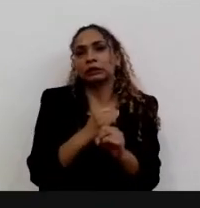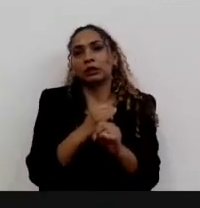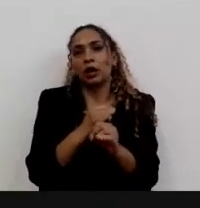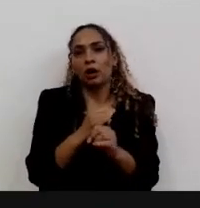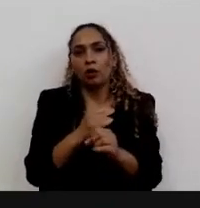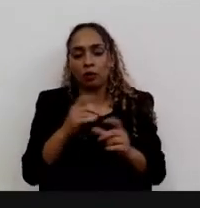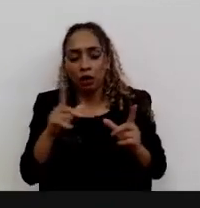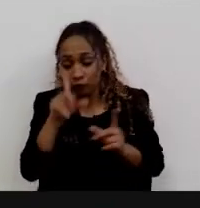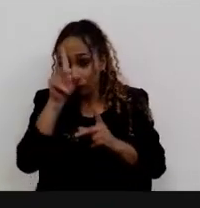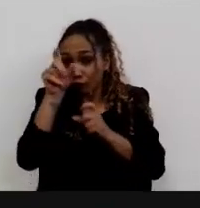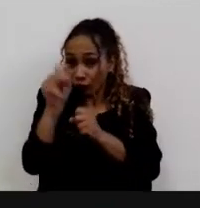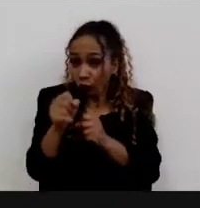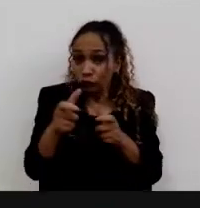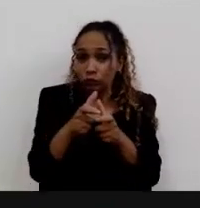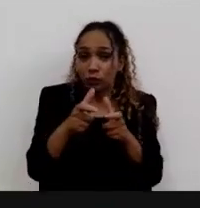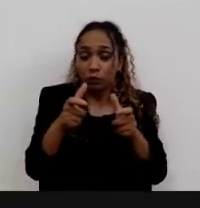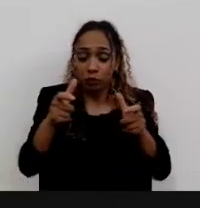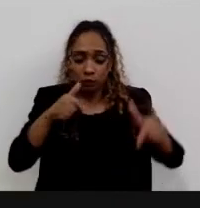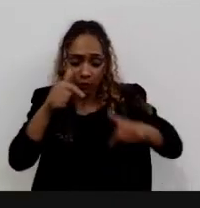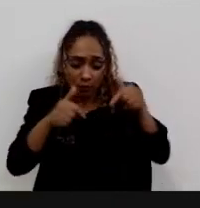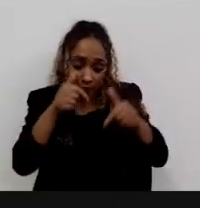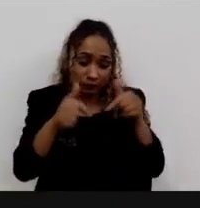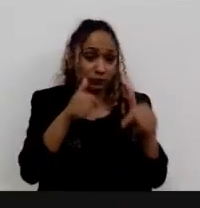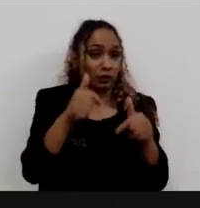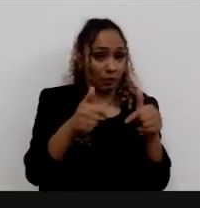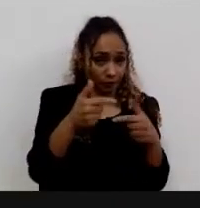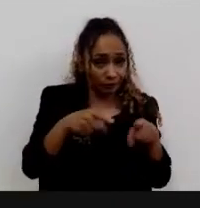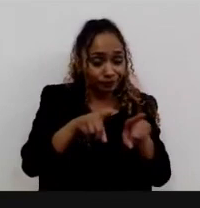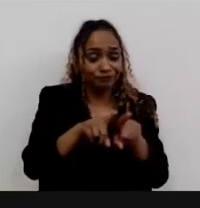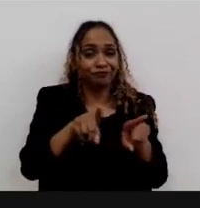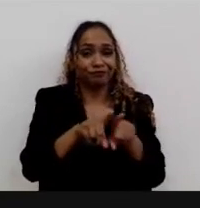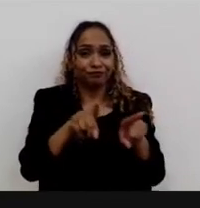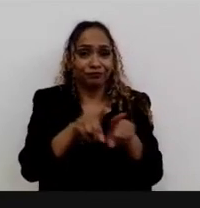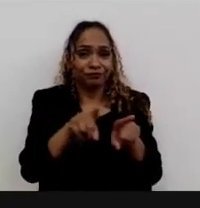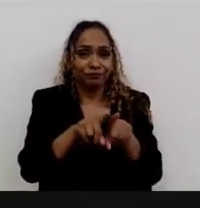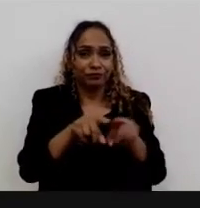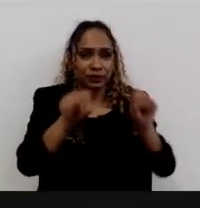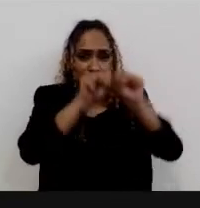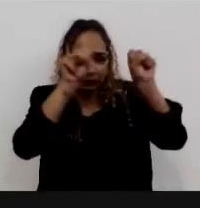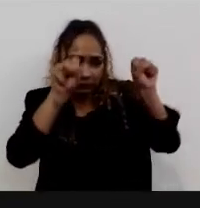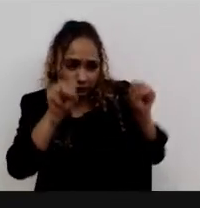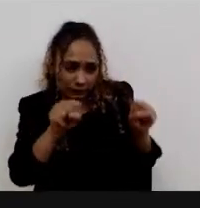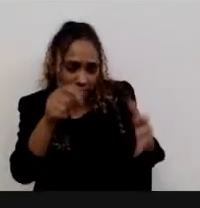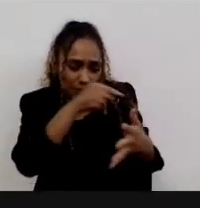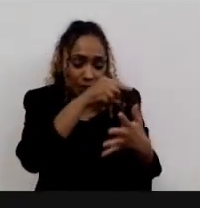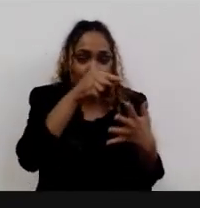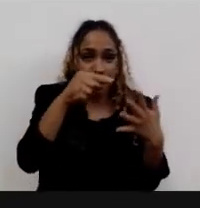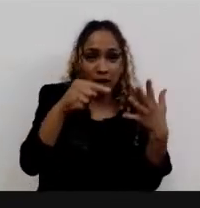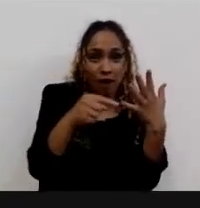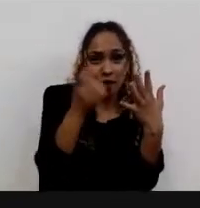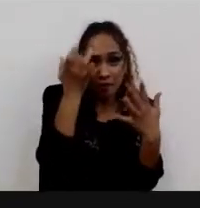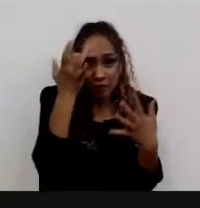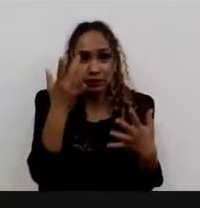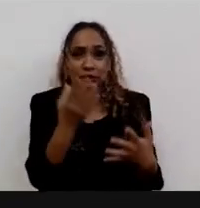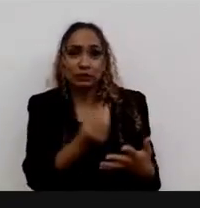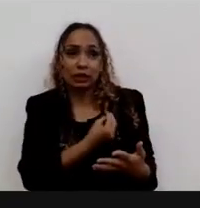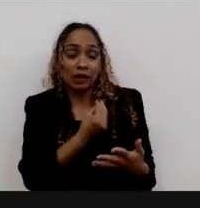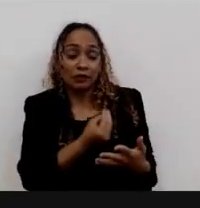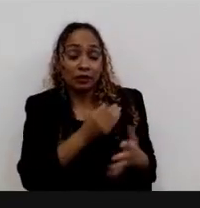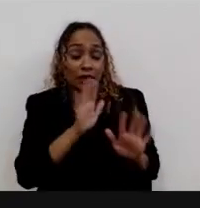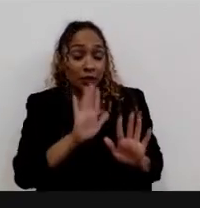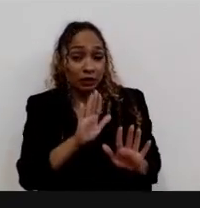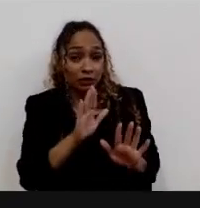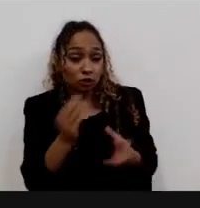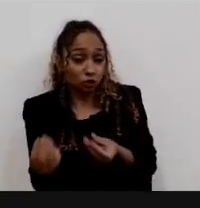nossos procedimentos, né? E um aumento da demanda de trabalho também. Todos esses sistemas web vieram facilitar a nossa vida, mas também mas